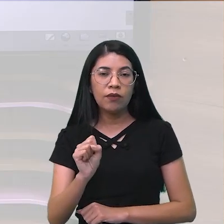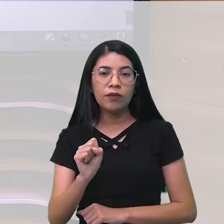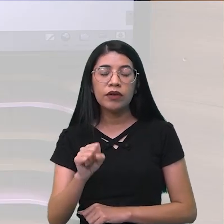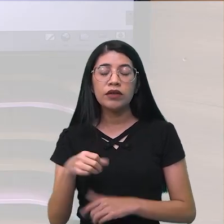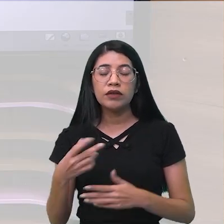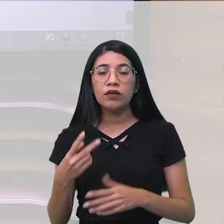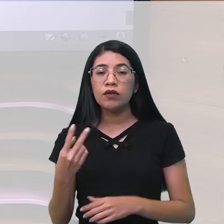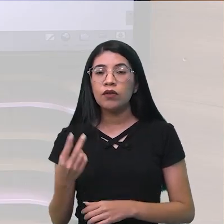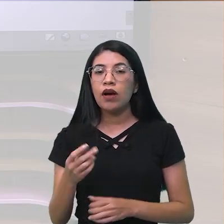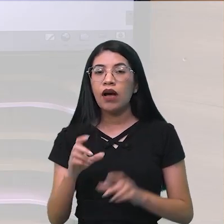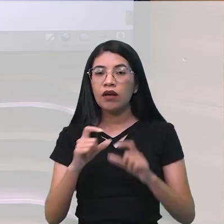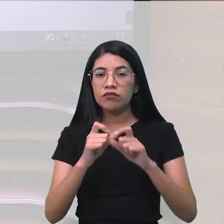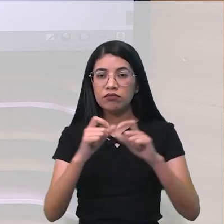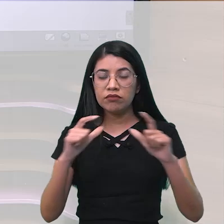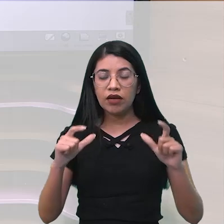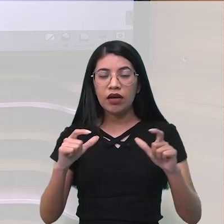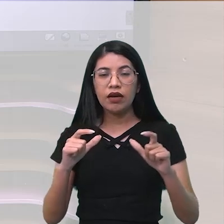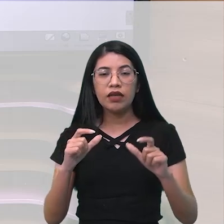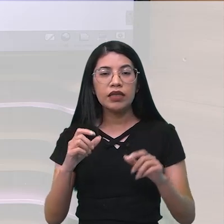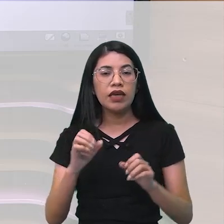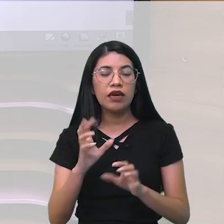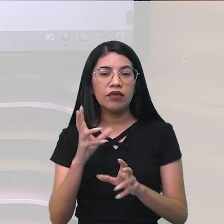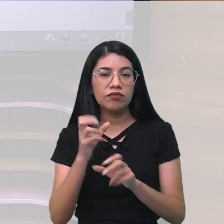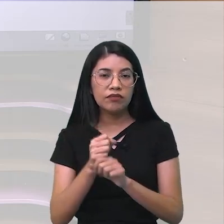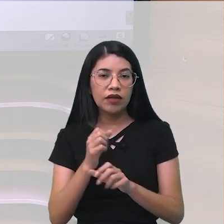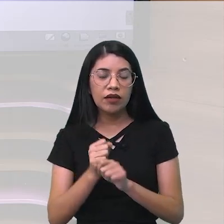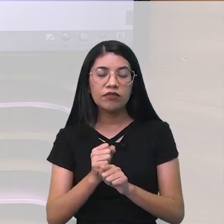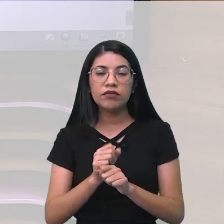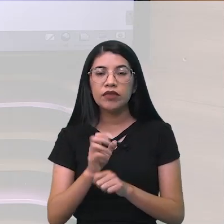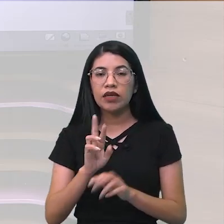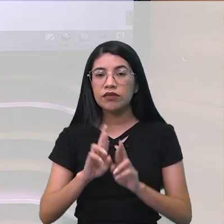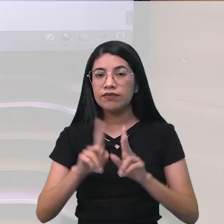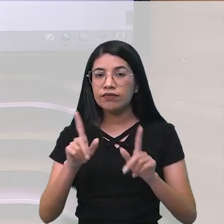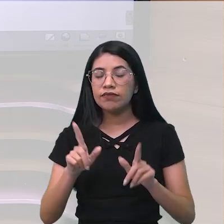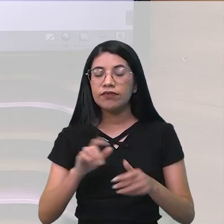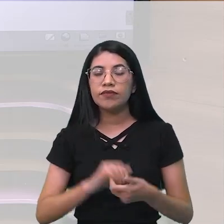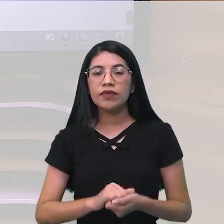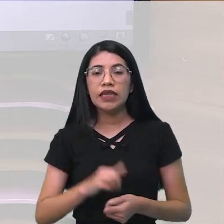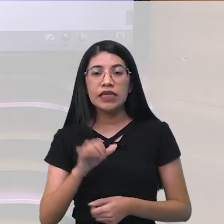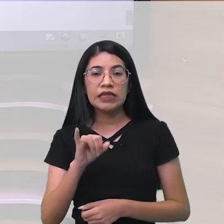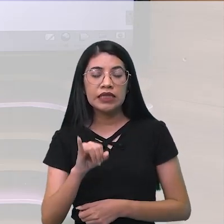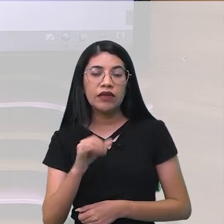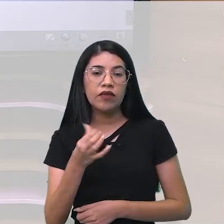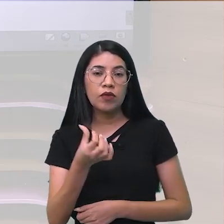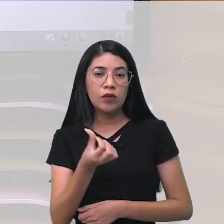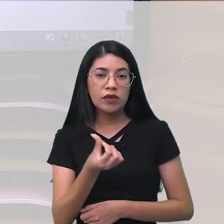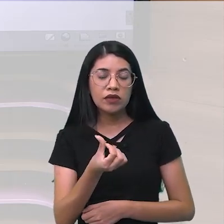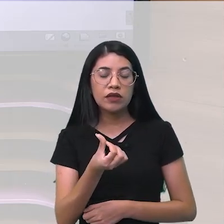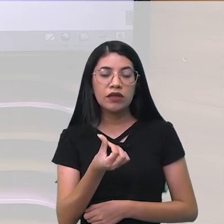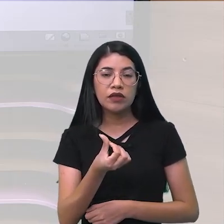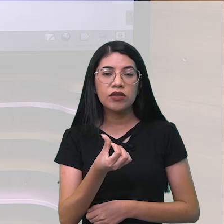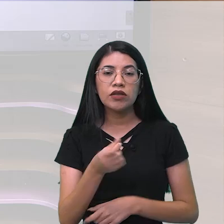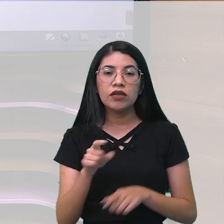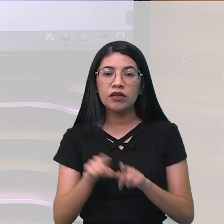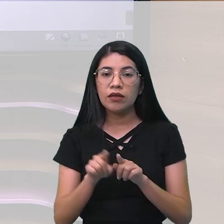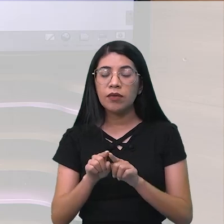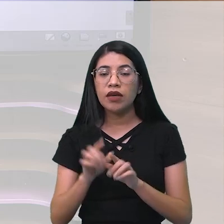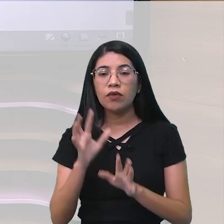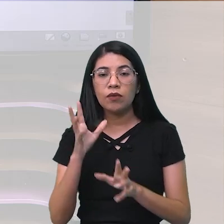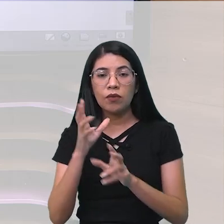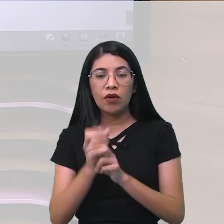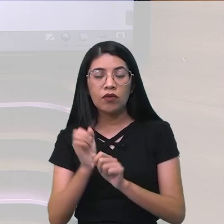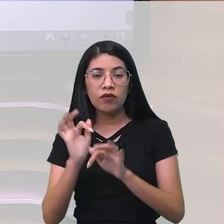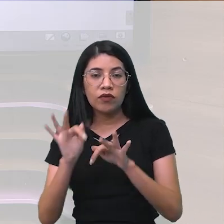esse resultado do perímetro aqui será diferente. Se o valor de x for igual a 6, o valor final aqui do perímetro também